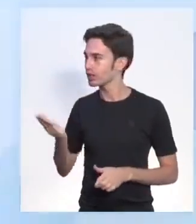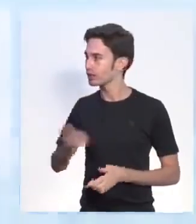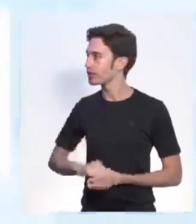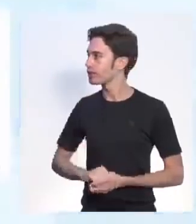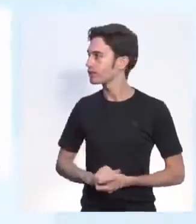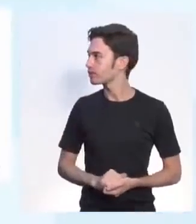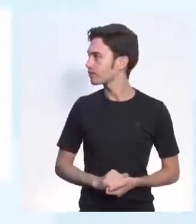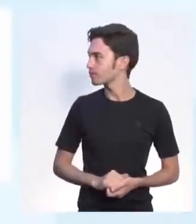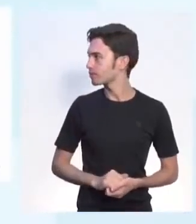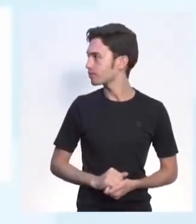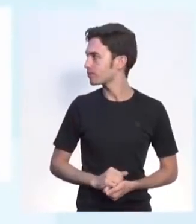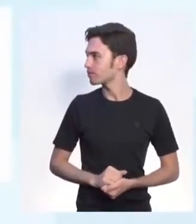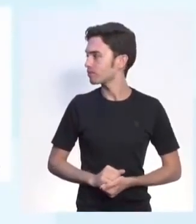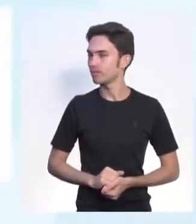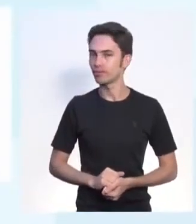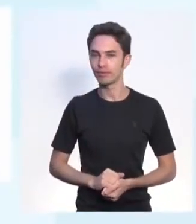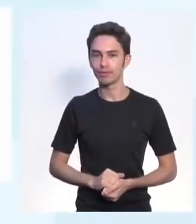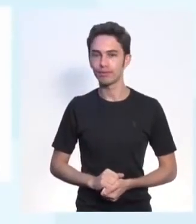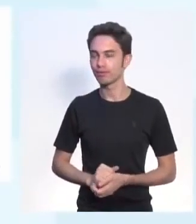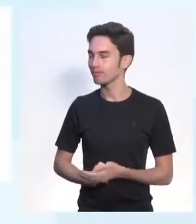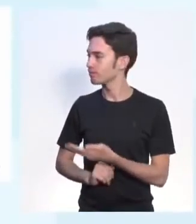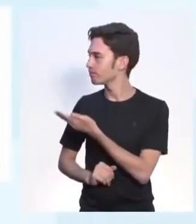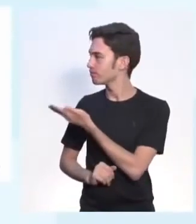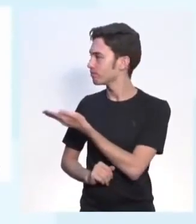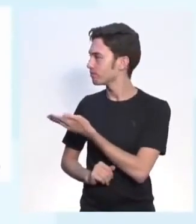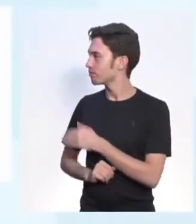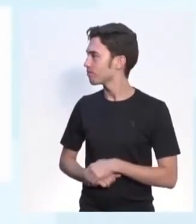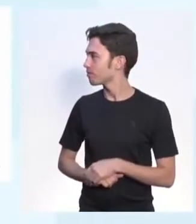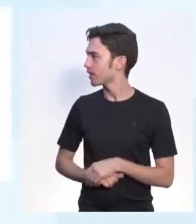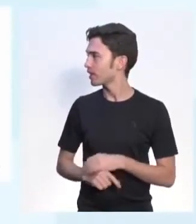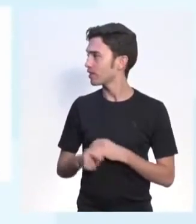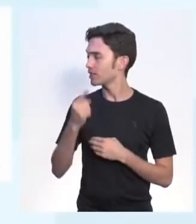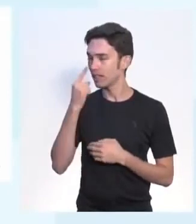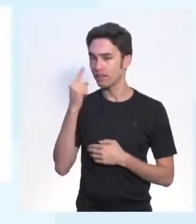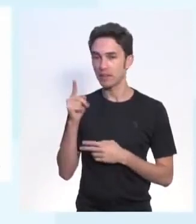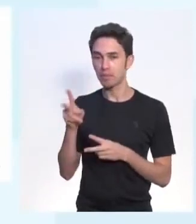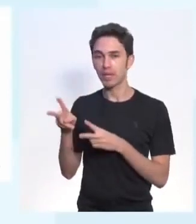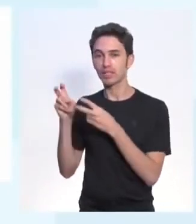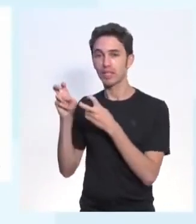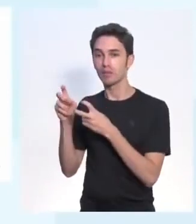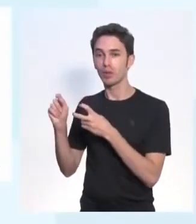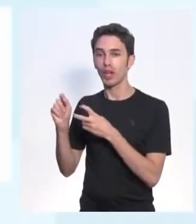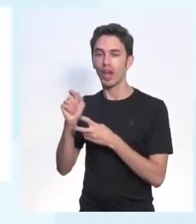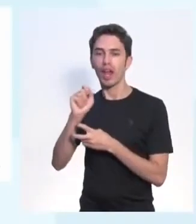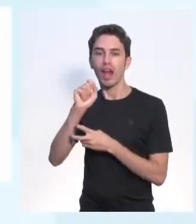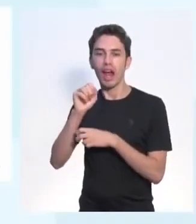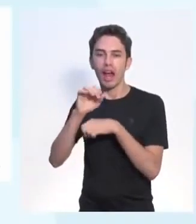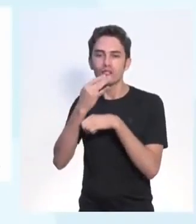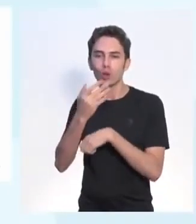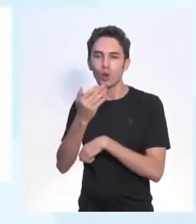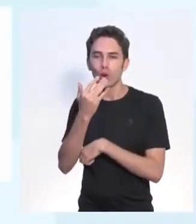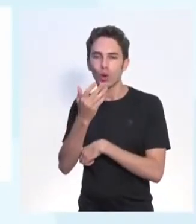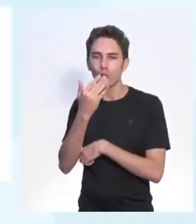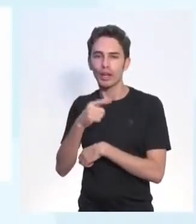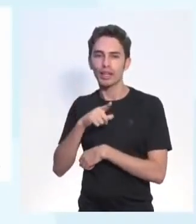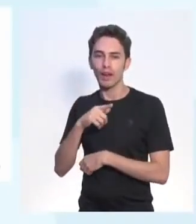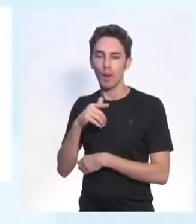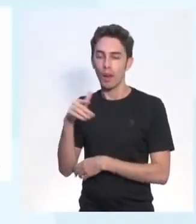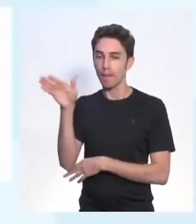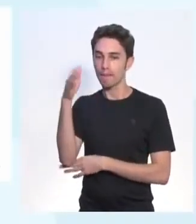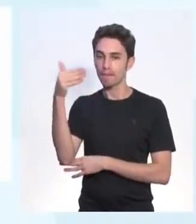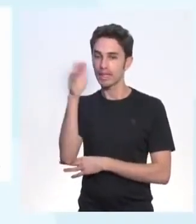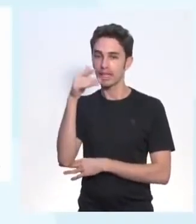imagem. Que são aí essa questão das cores, não é? A bandeira vermelha, né, a bandeira do